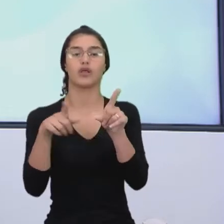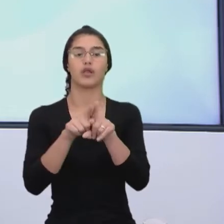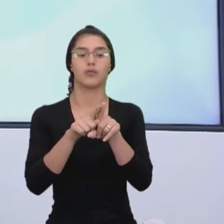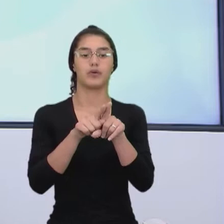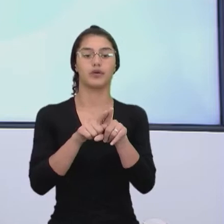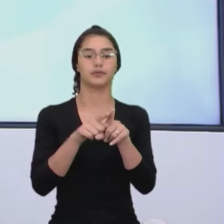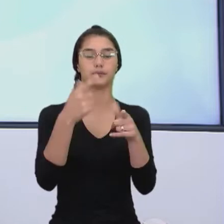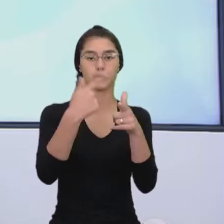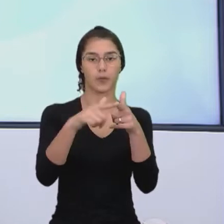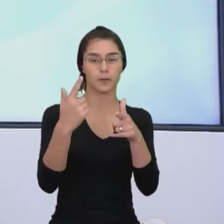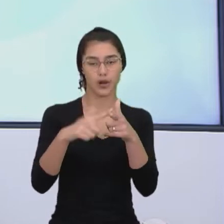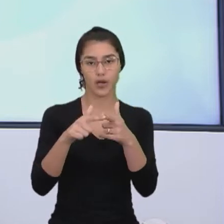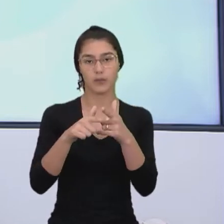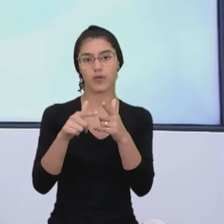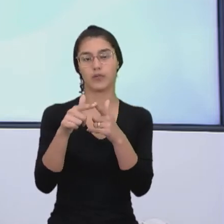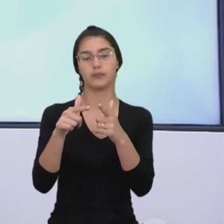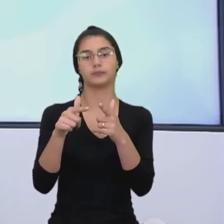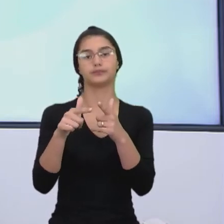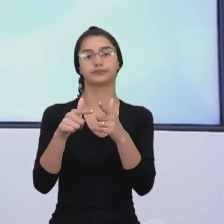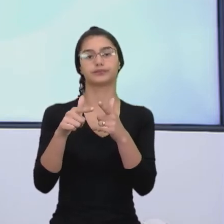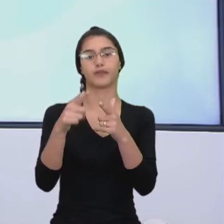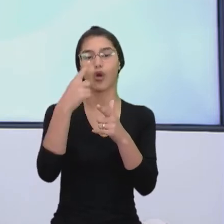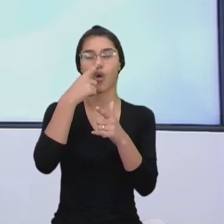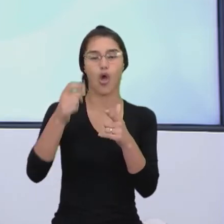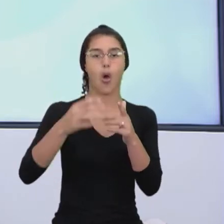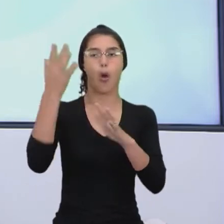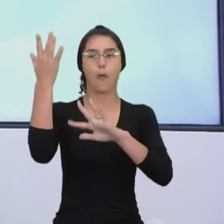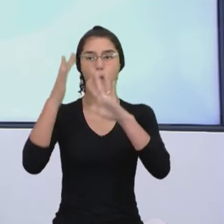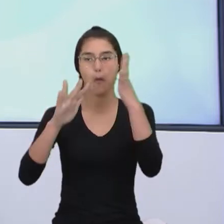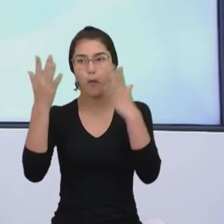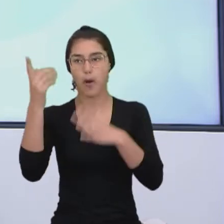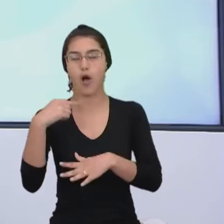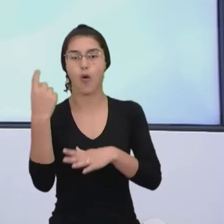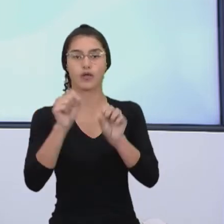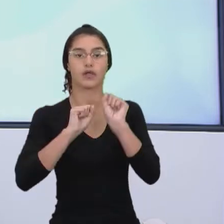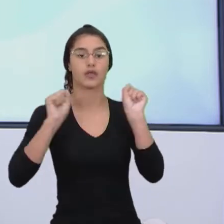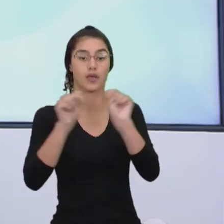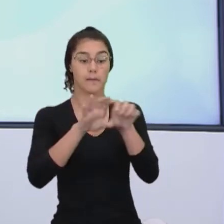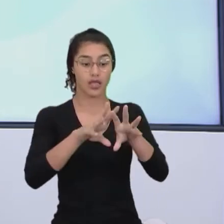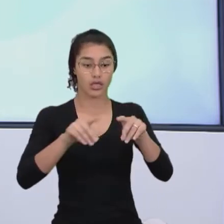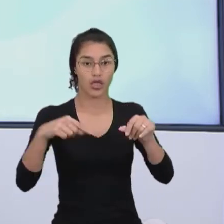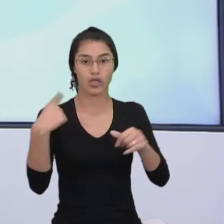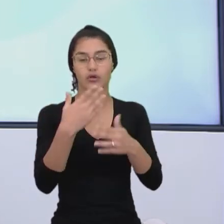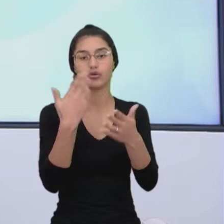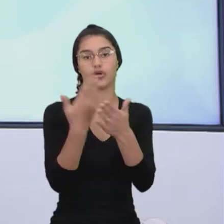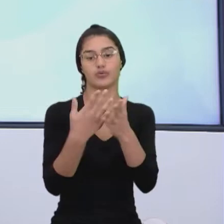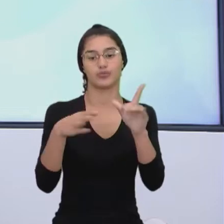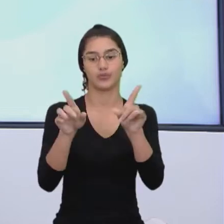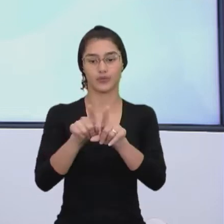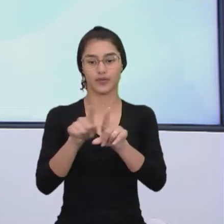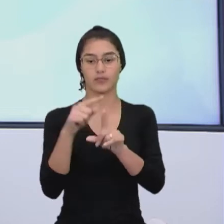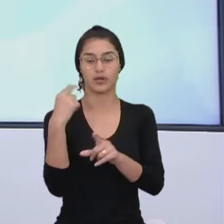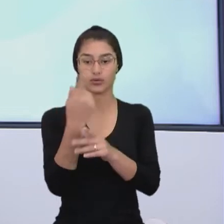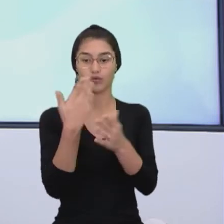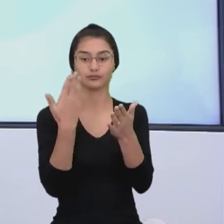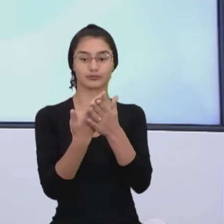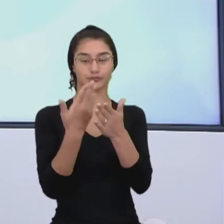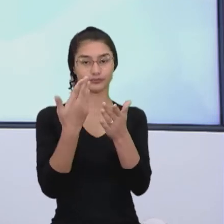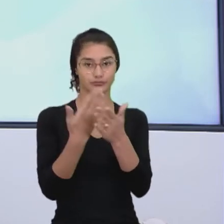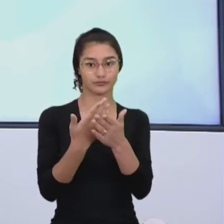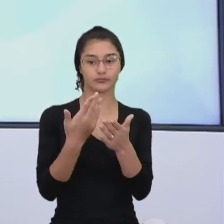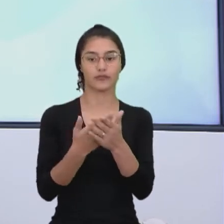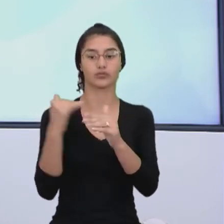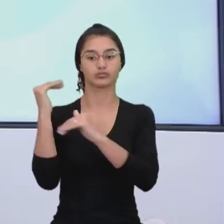poluição atmosférica, a questão aí do sistema Terra, que a gente tem e já estudou, estamos estudando aí